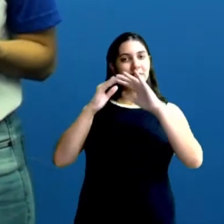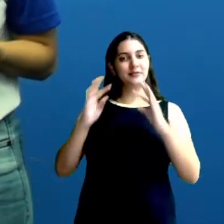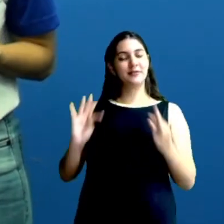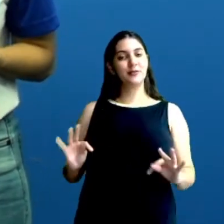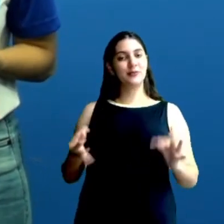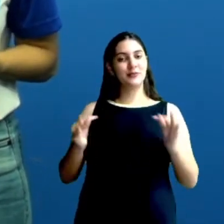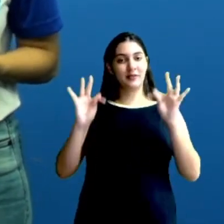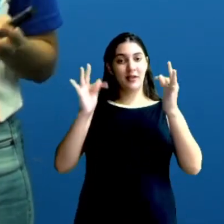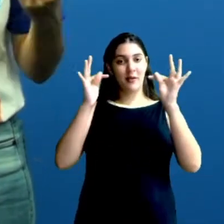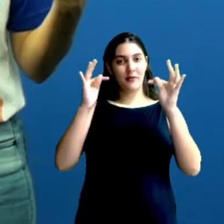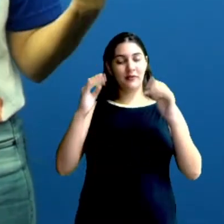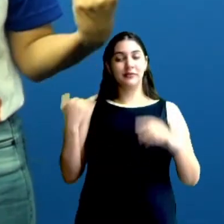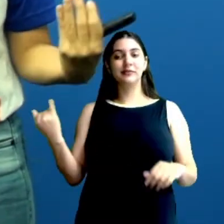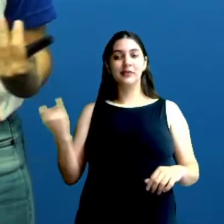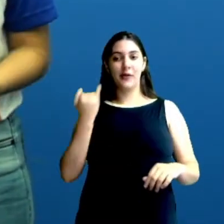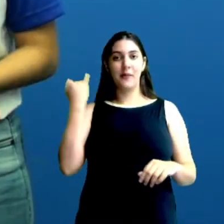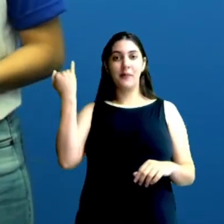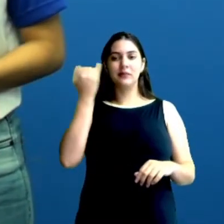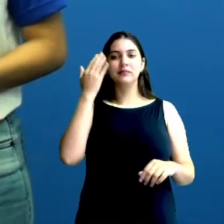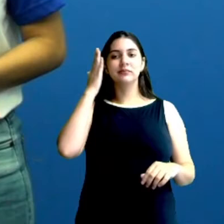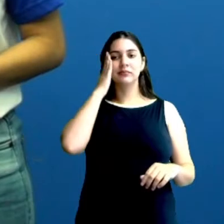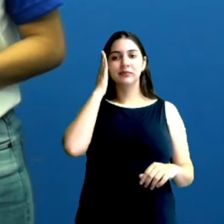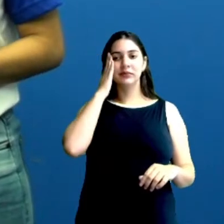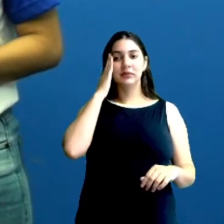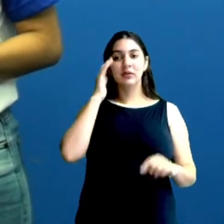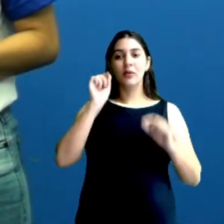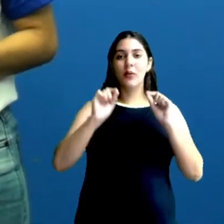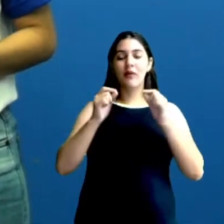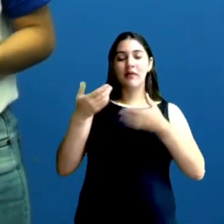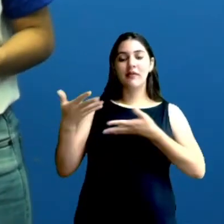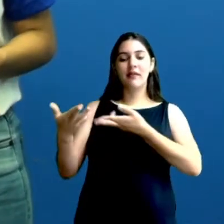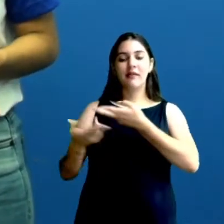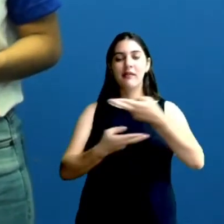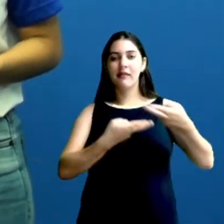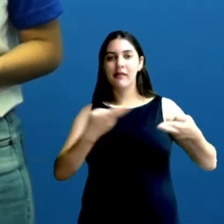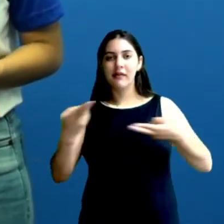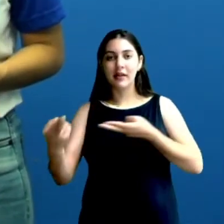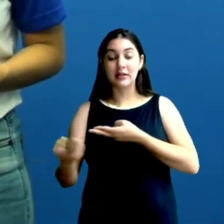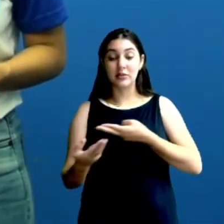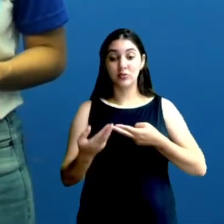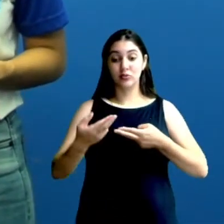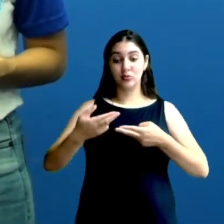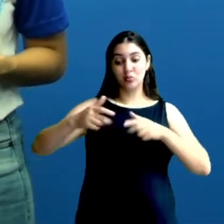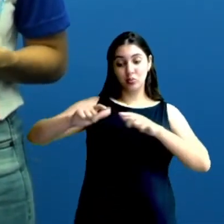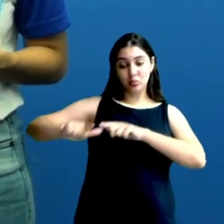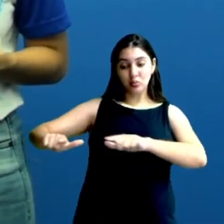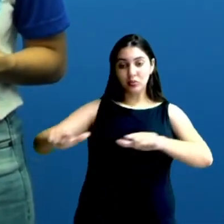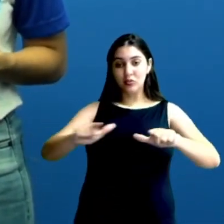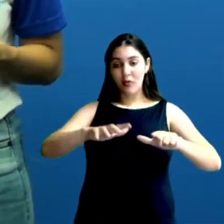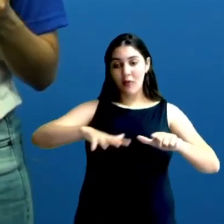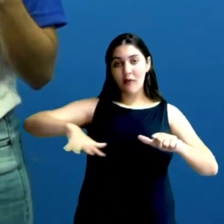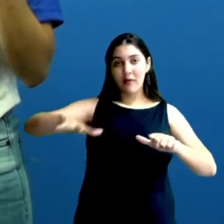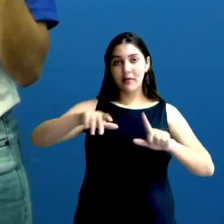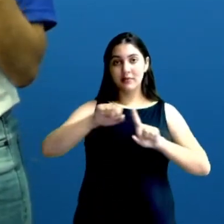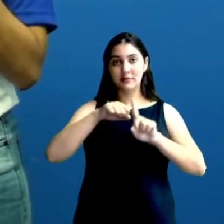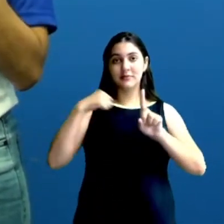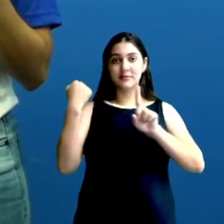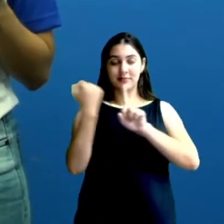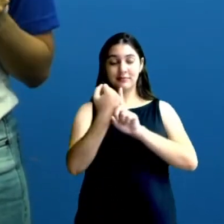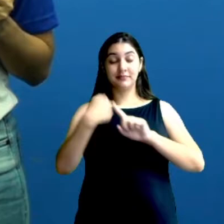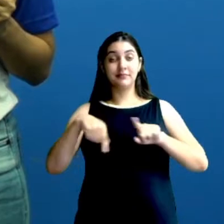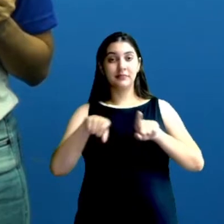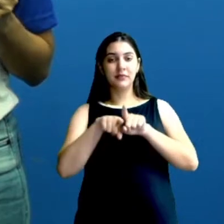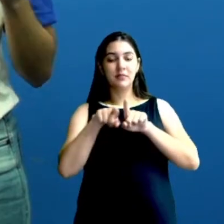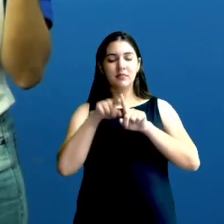tecnológica ela é importante para compreendermos as relações nos espaços sociais e muito mais que isso, a gente